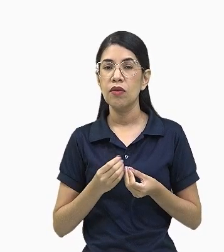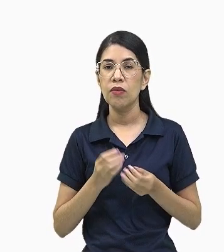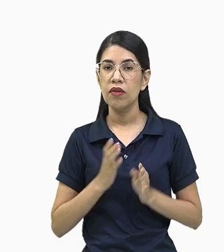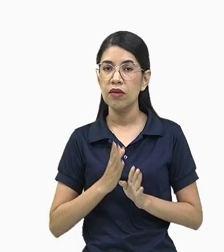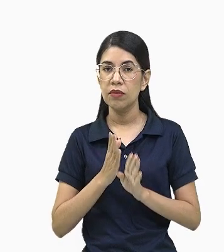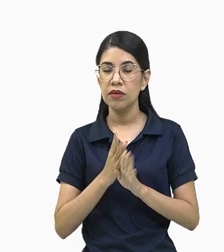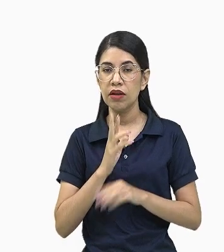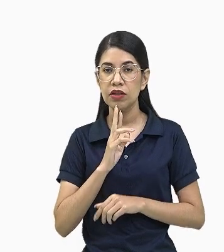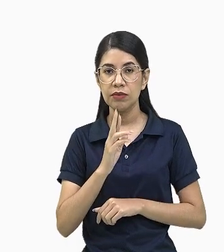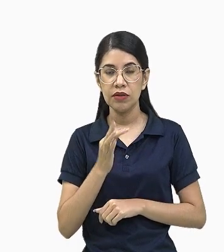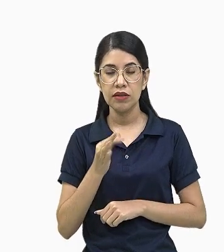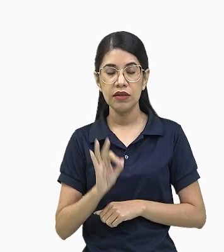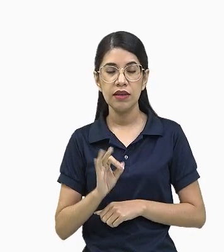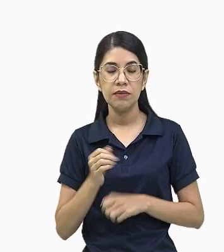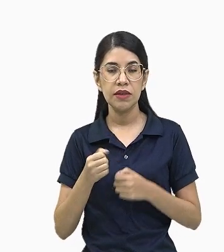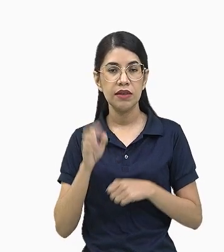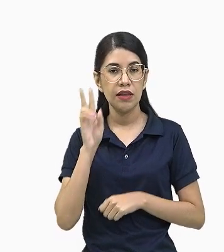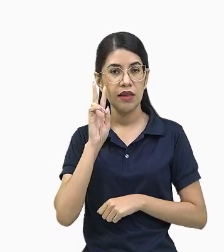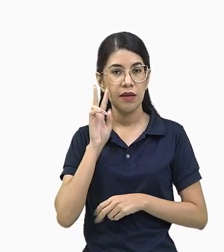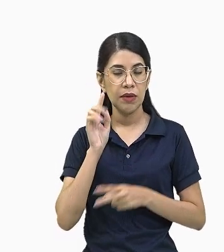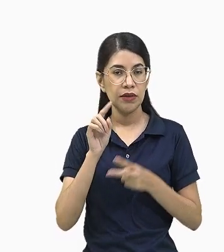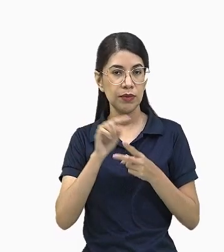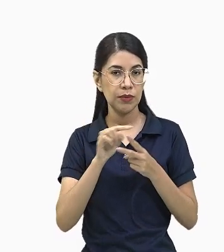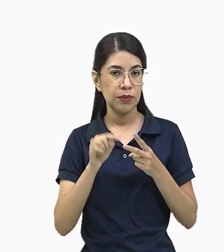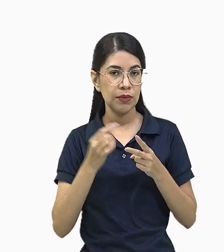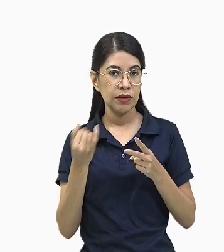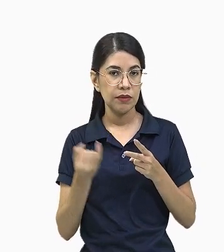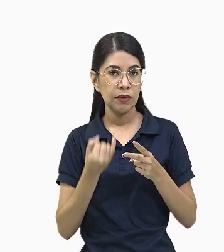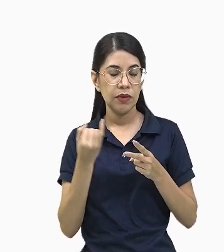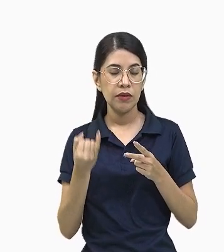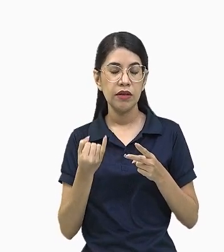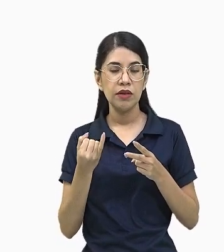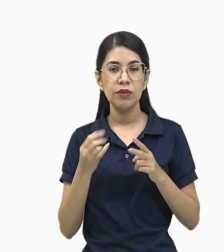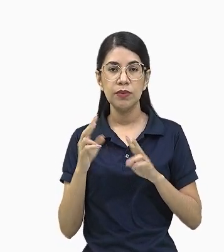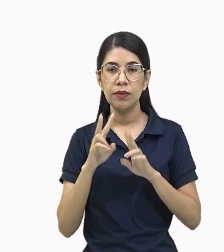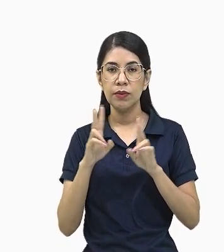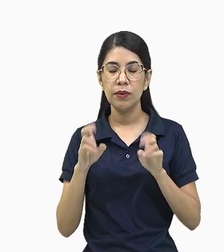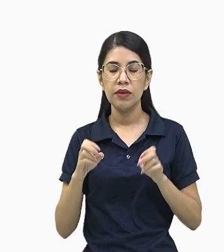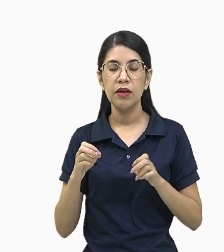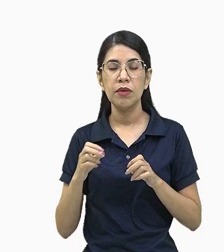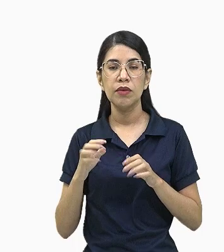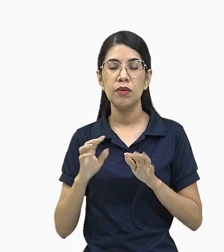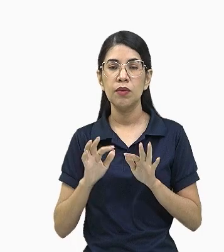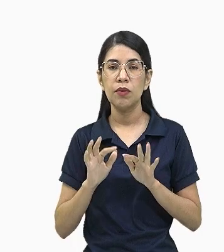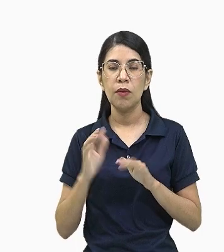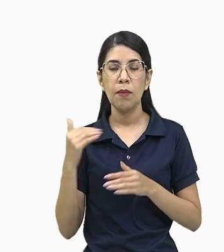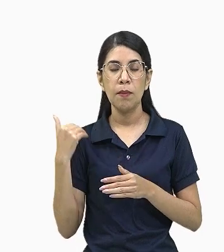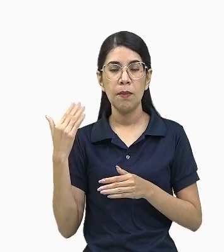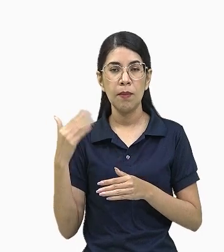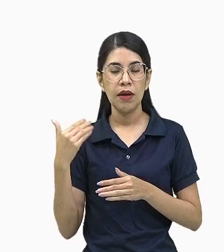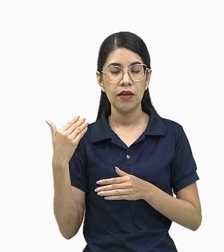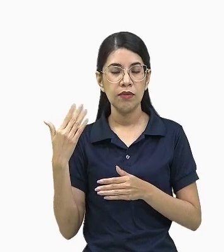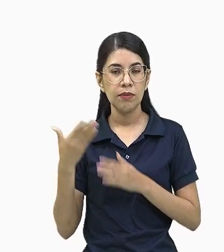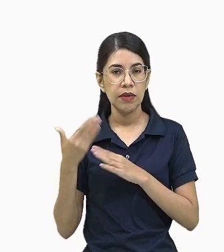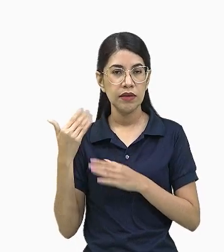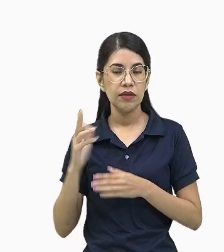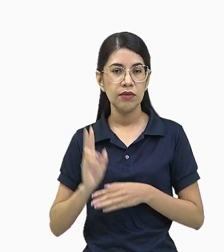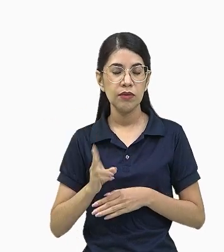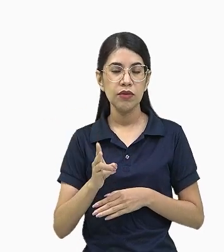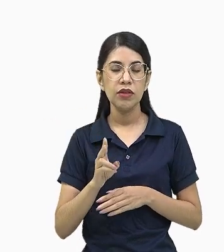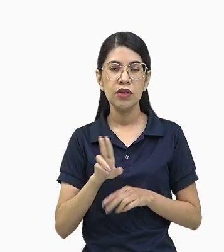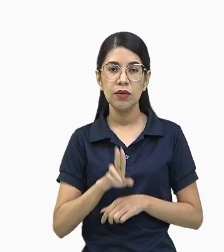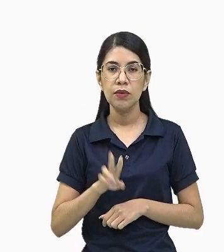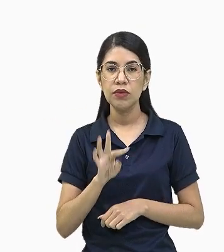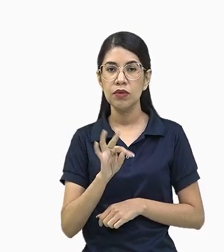isso? Lembrando de duas coisas aqui sobre o past continuous. A primeira é que ele usa o verbo to